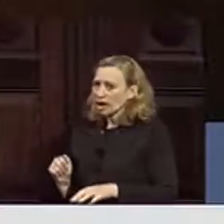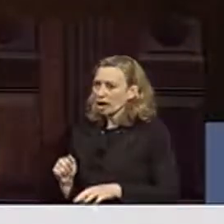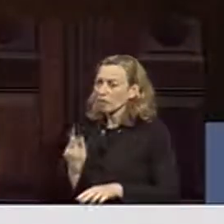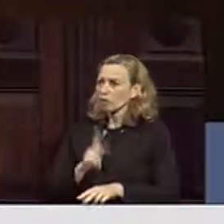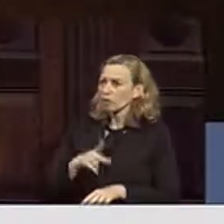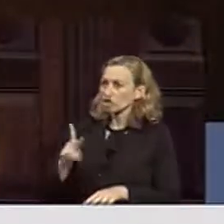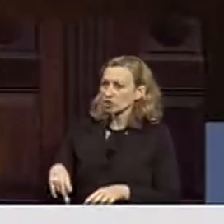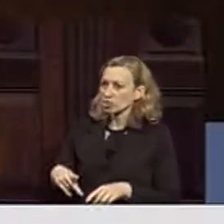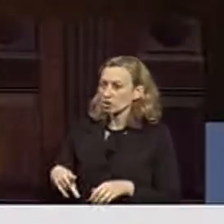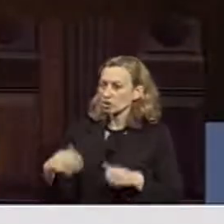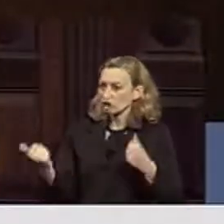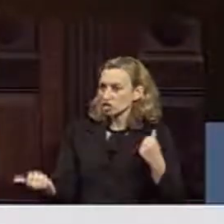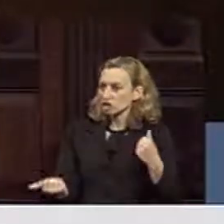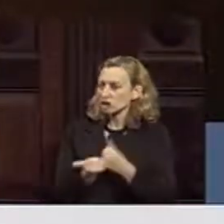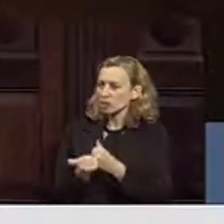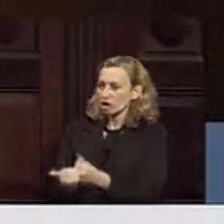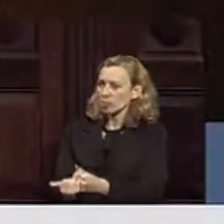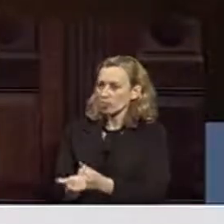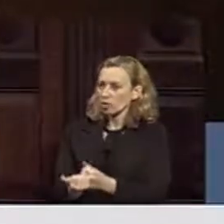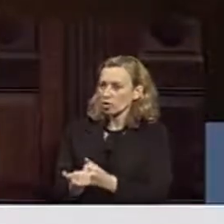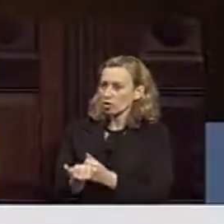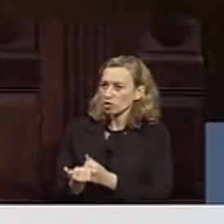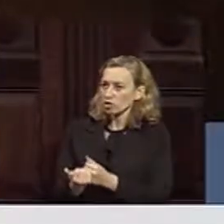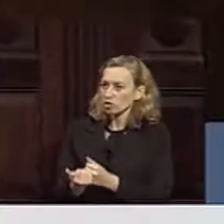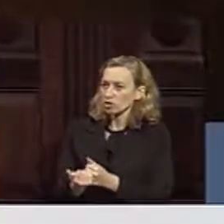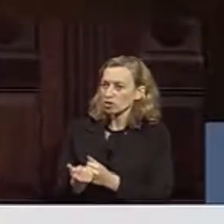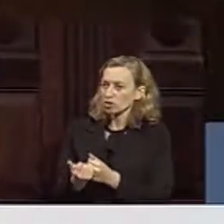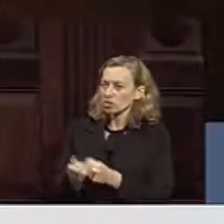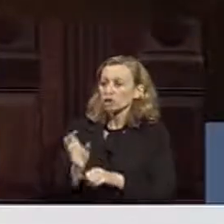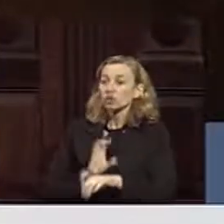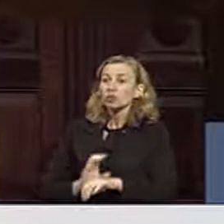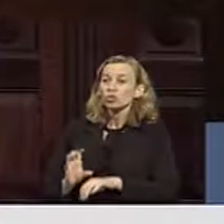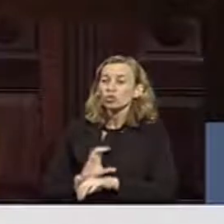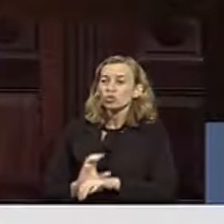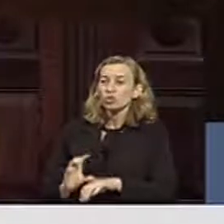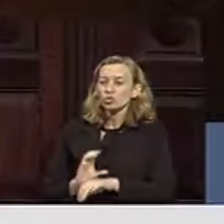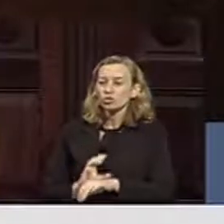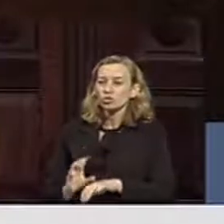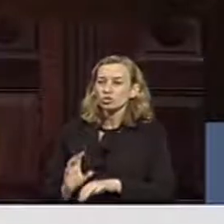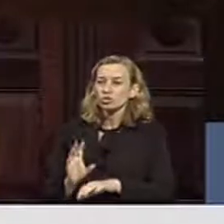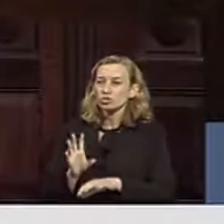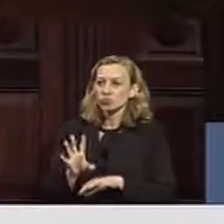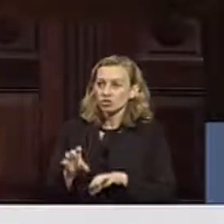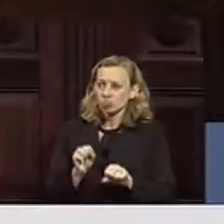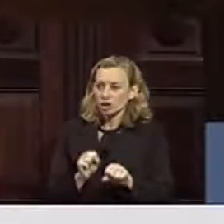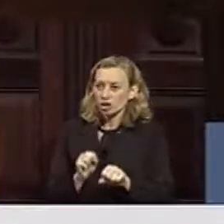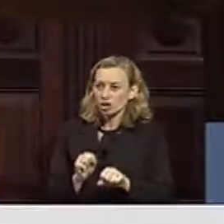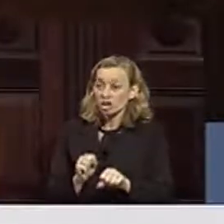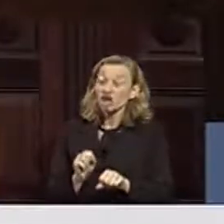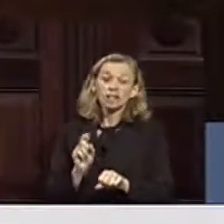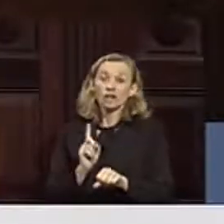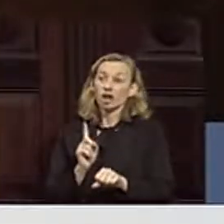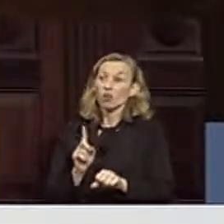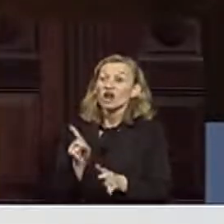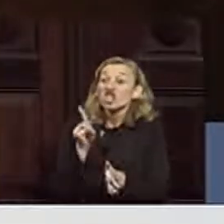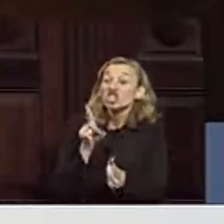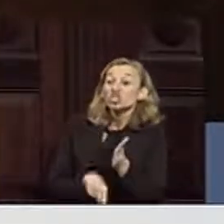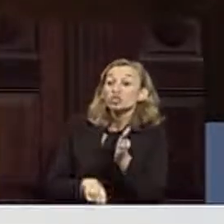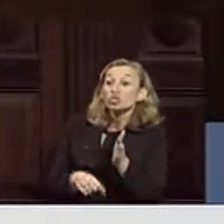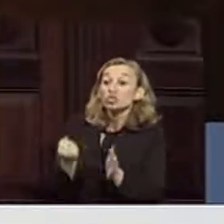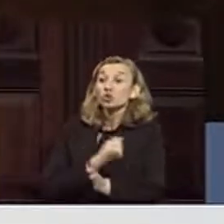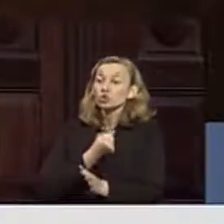há um concurso em vigor no município para professores de apoio, ele diminuiu o número